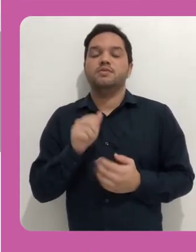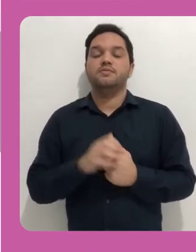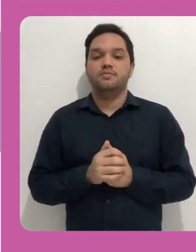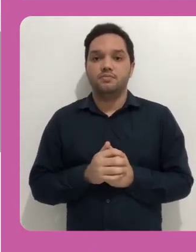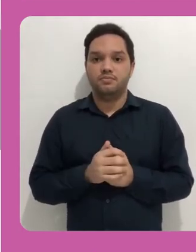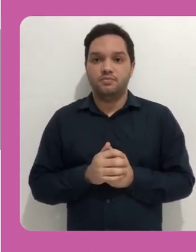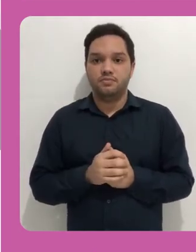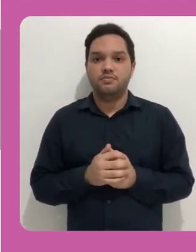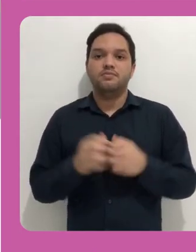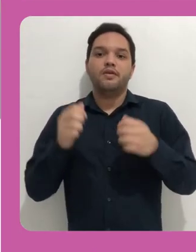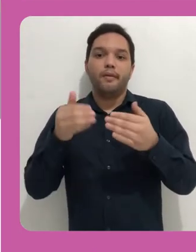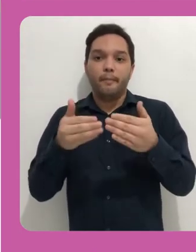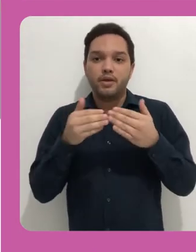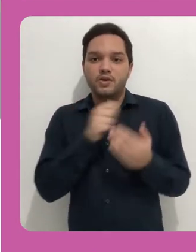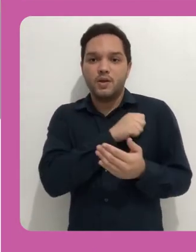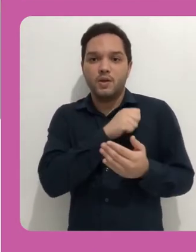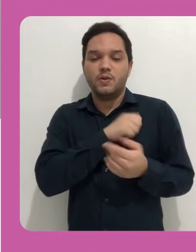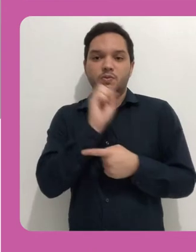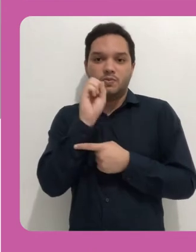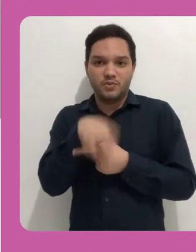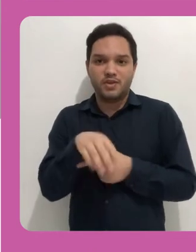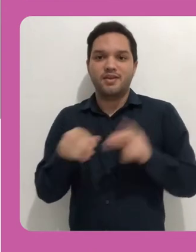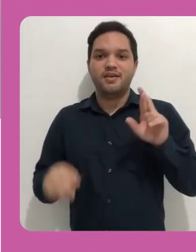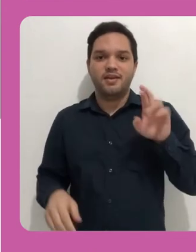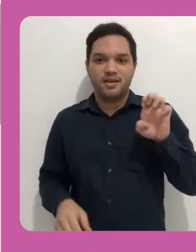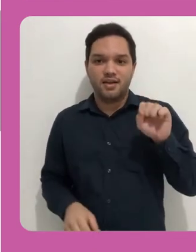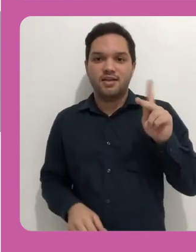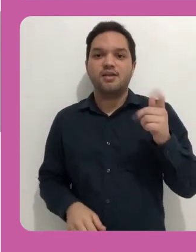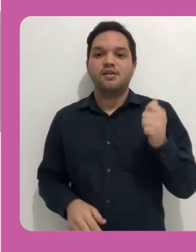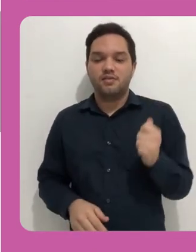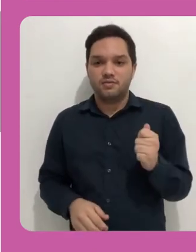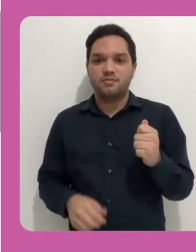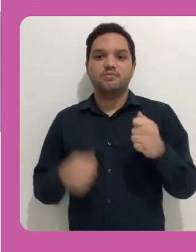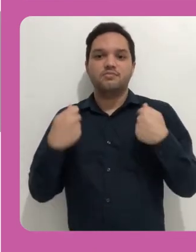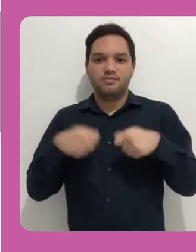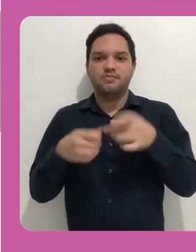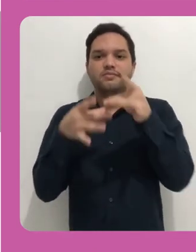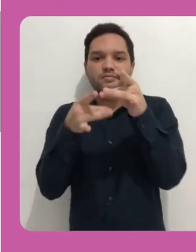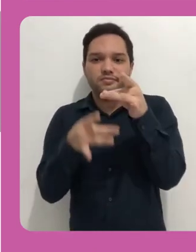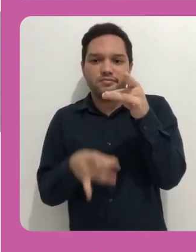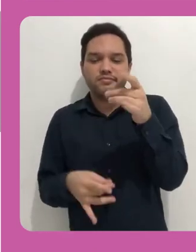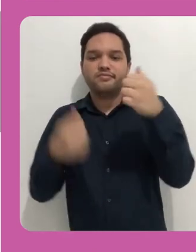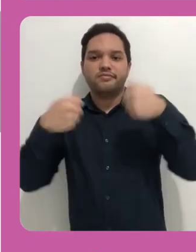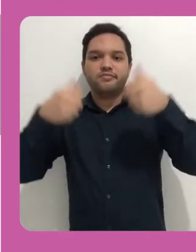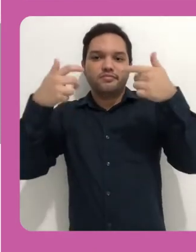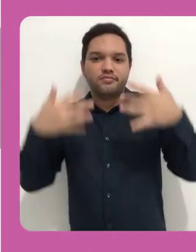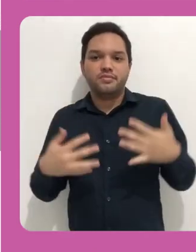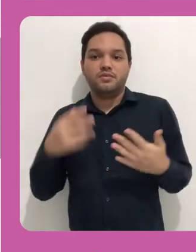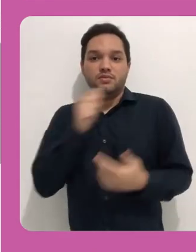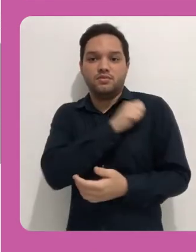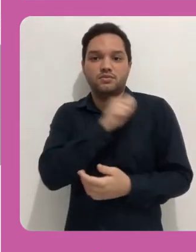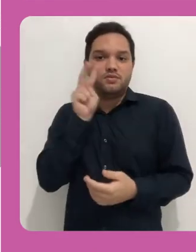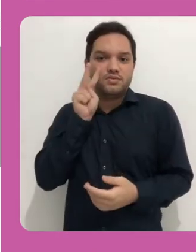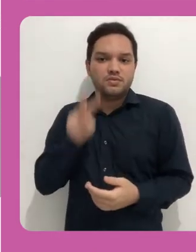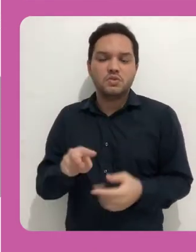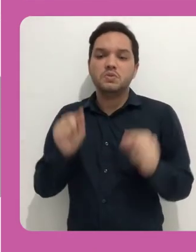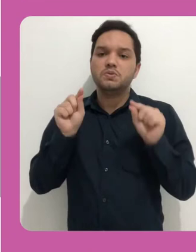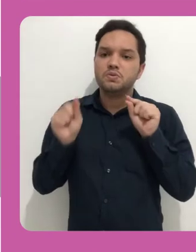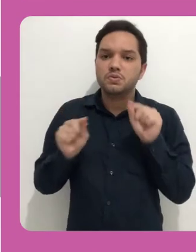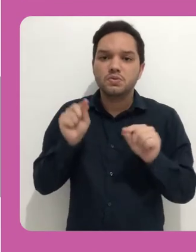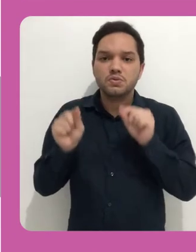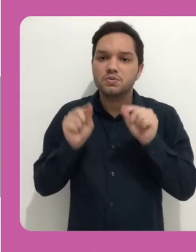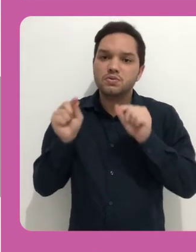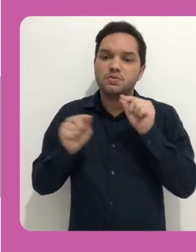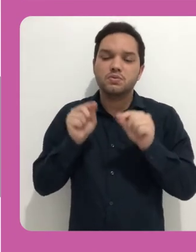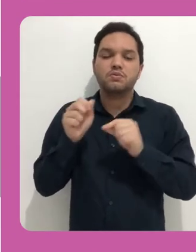lembrando sempre colocar uma descrição para que o aluno possa saber exatamente o que você vai pedir para ele, né? Com